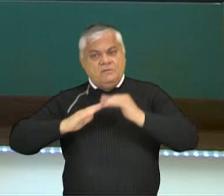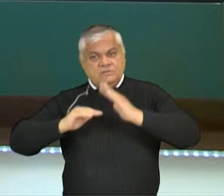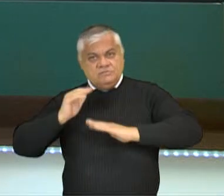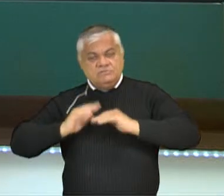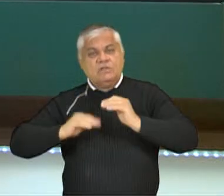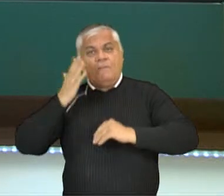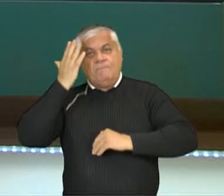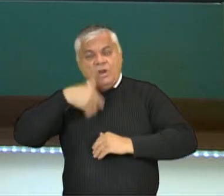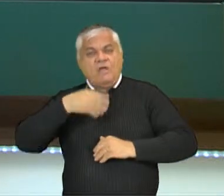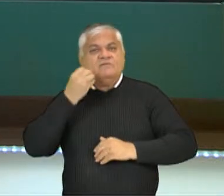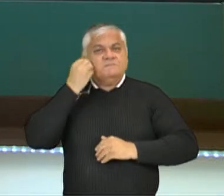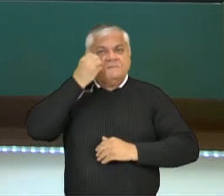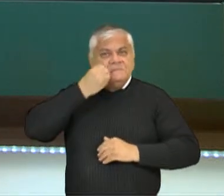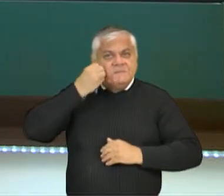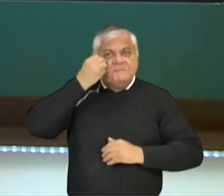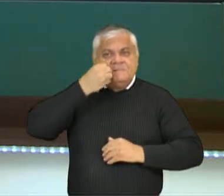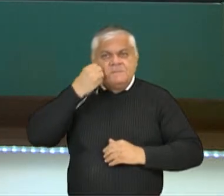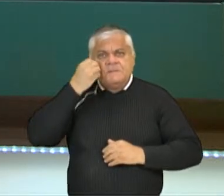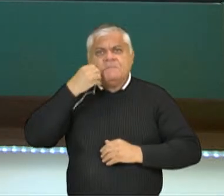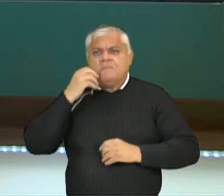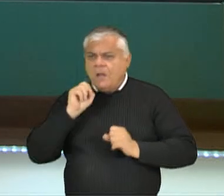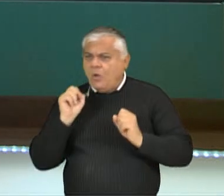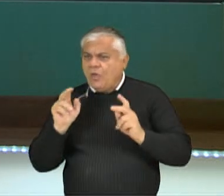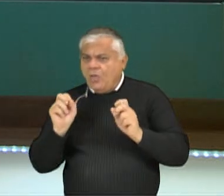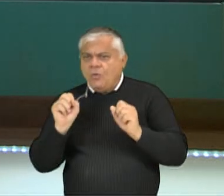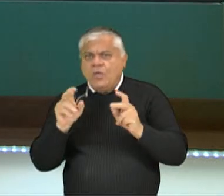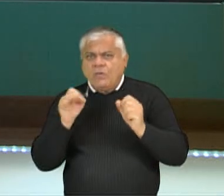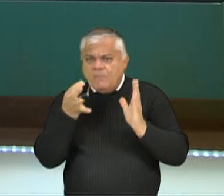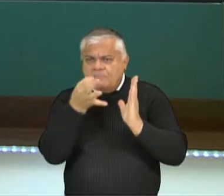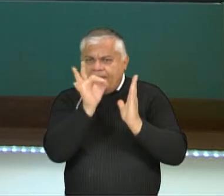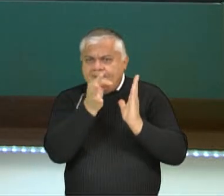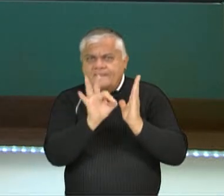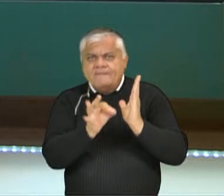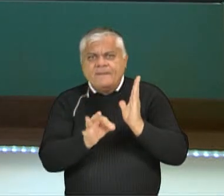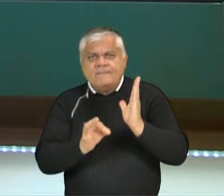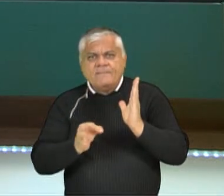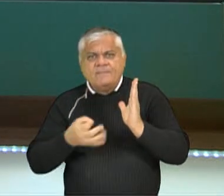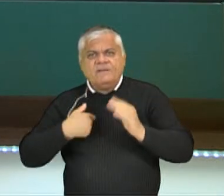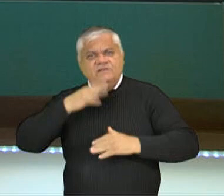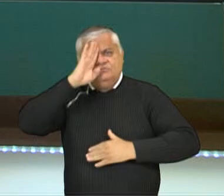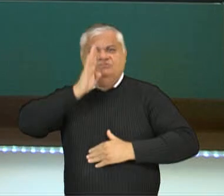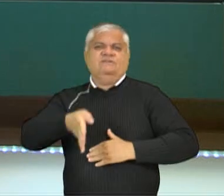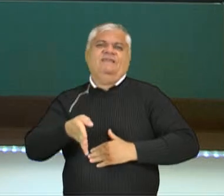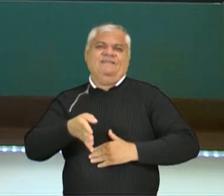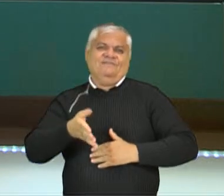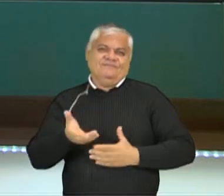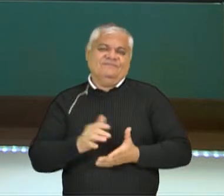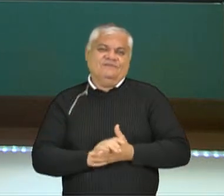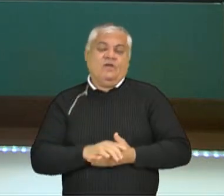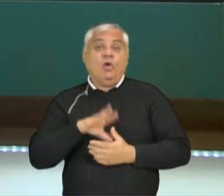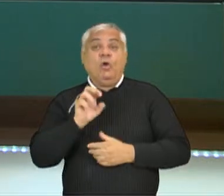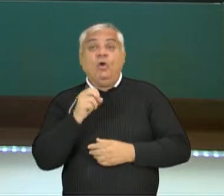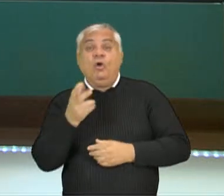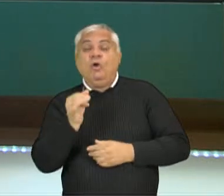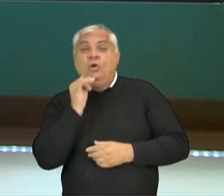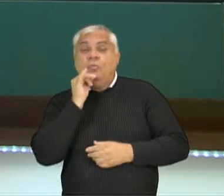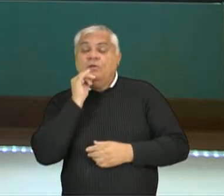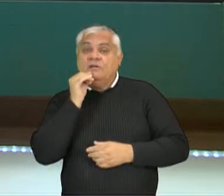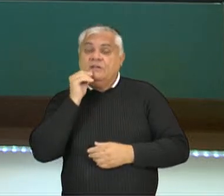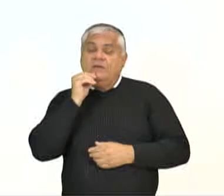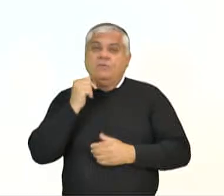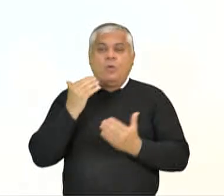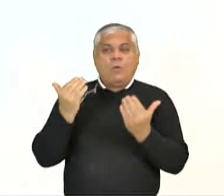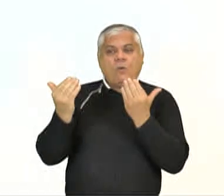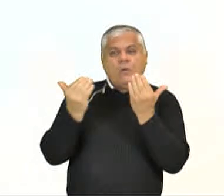de experimentos, evidências e demonstrações, diretos ou indiretos, ou por métodos